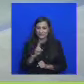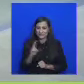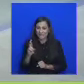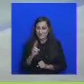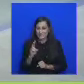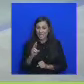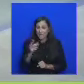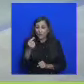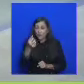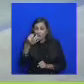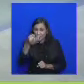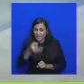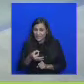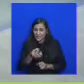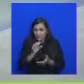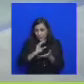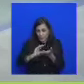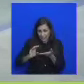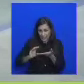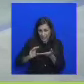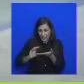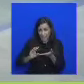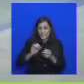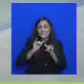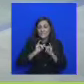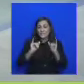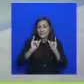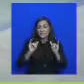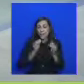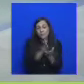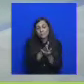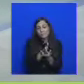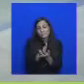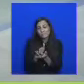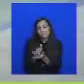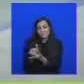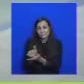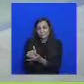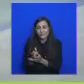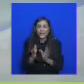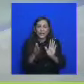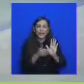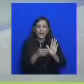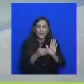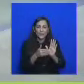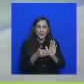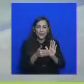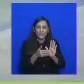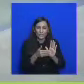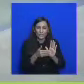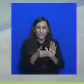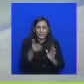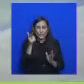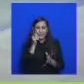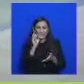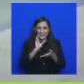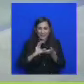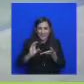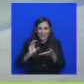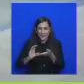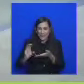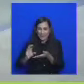R$3.200.000, sendo que o valor exato da premiação será divulgado após o rateio entre as apostas vencedoras dos prêmios